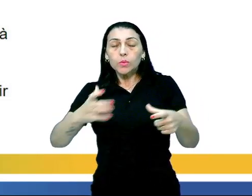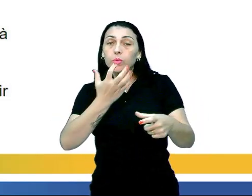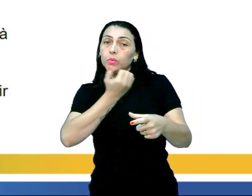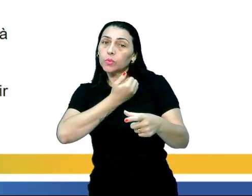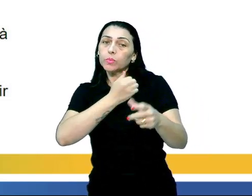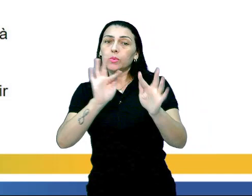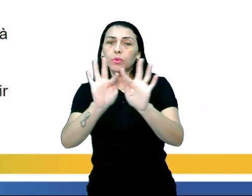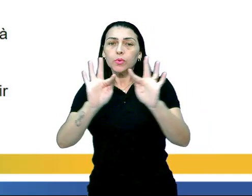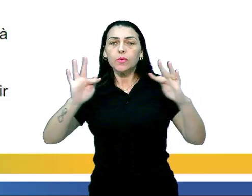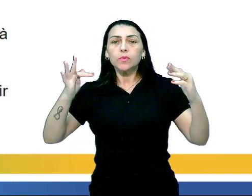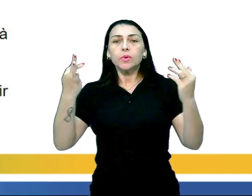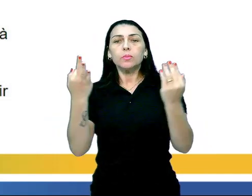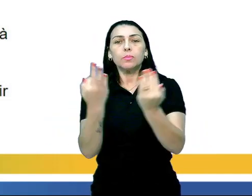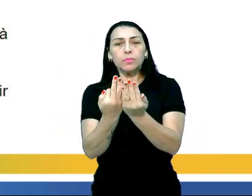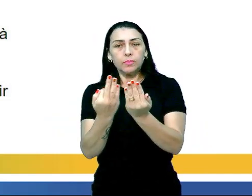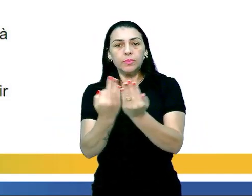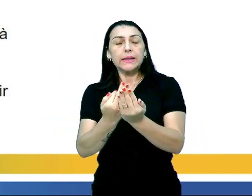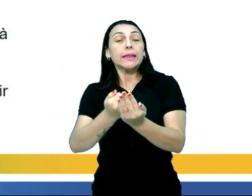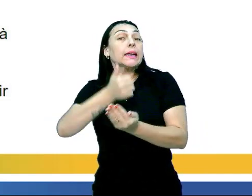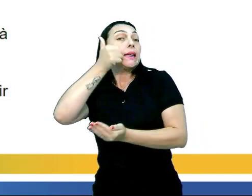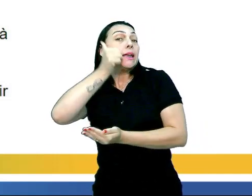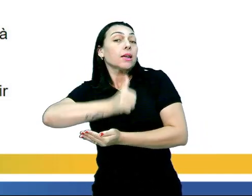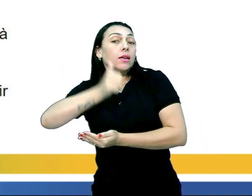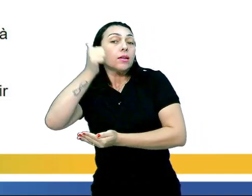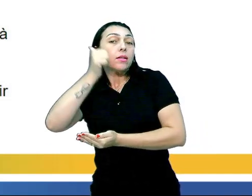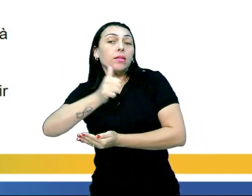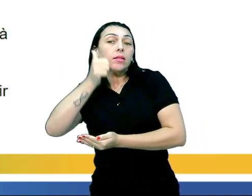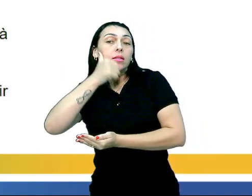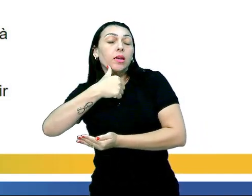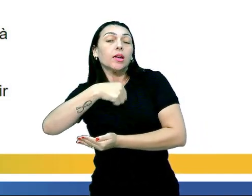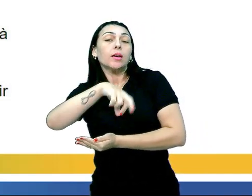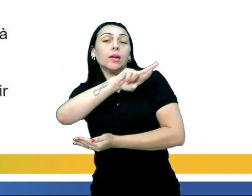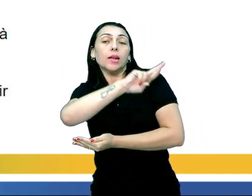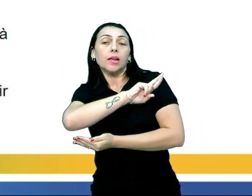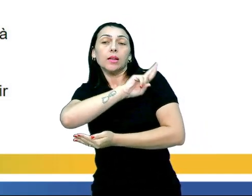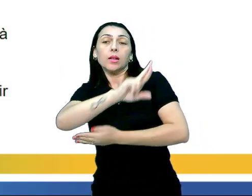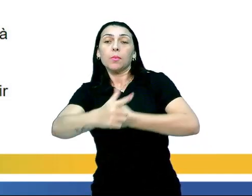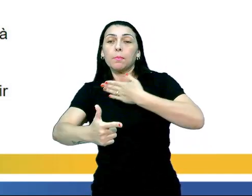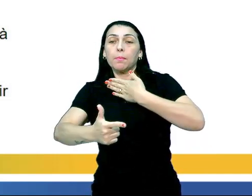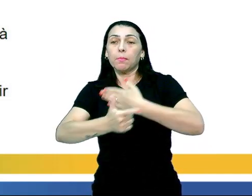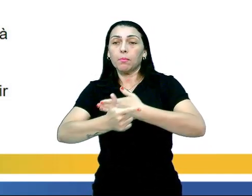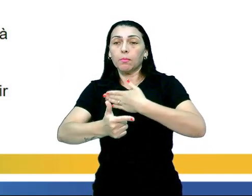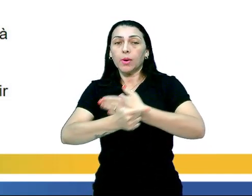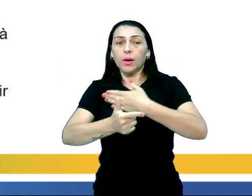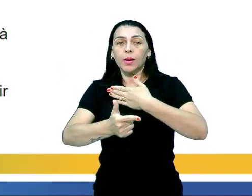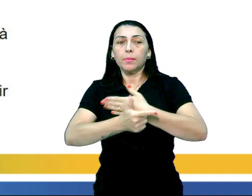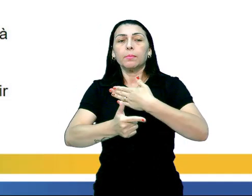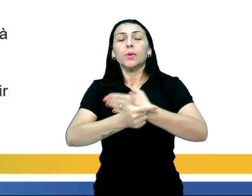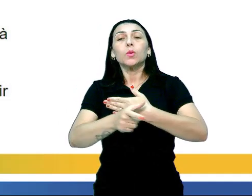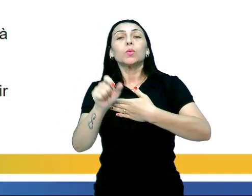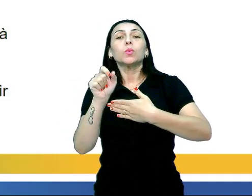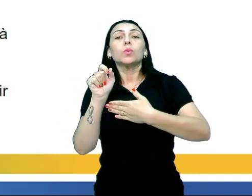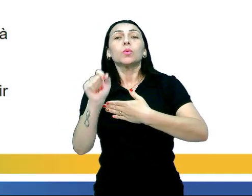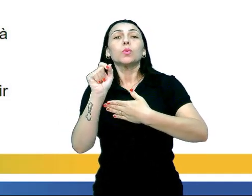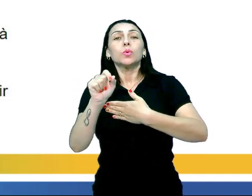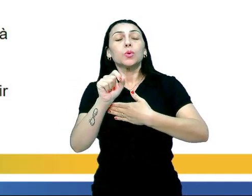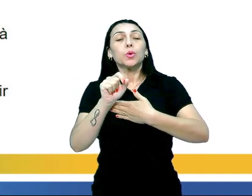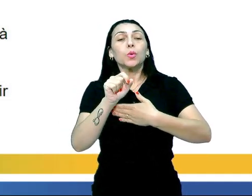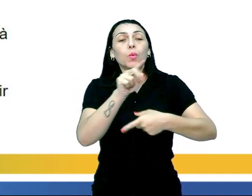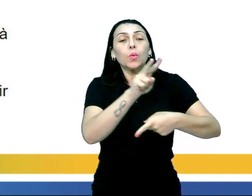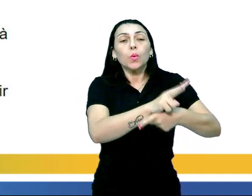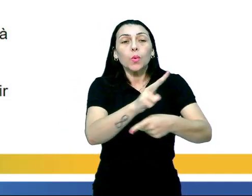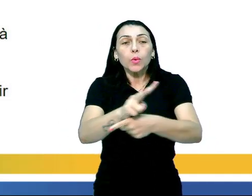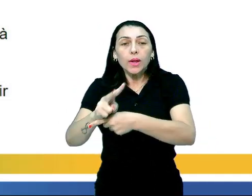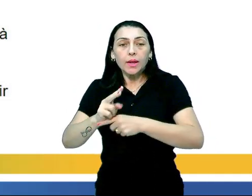ao crescimento do número de famílias em que as mulheres assumiram o papel de